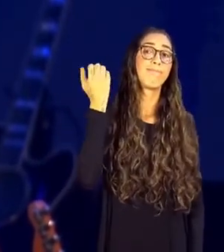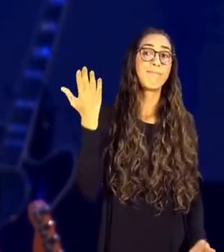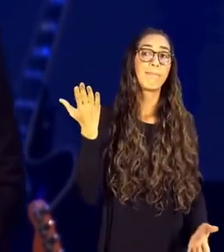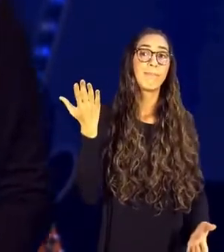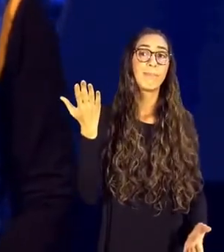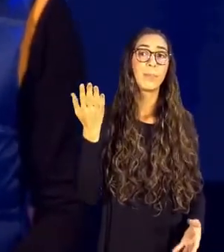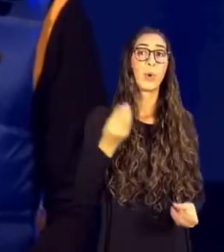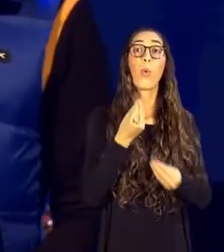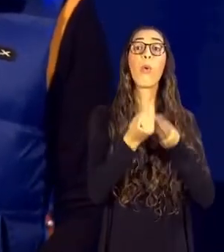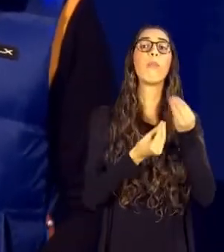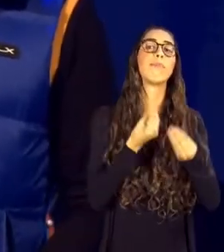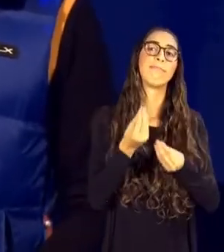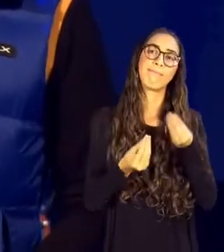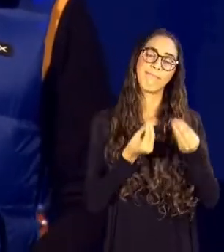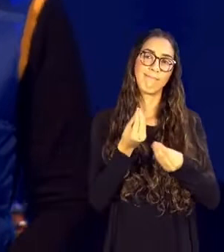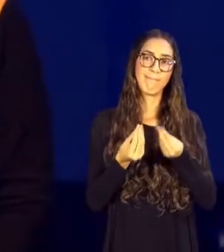vida.